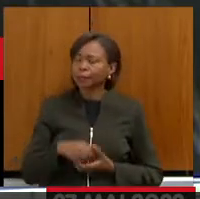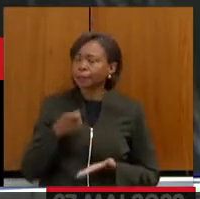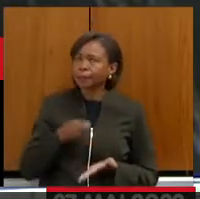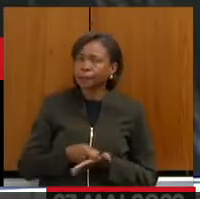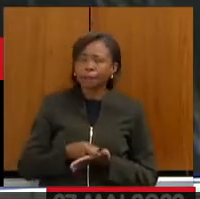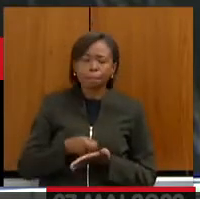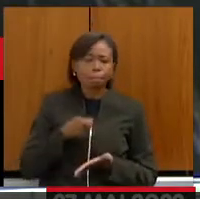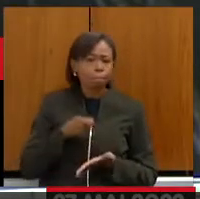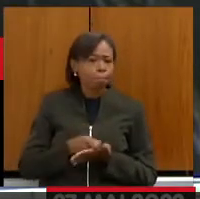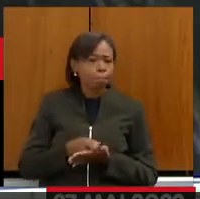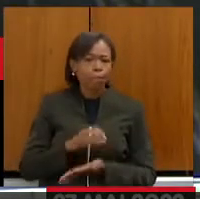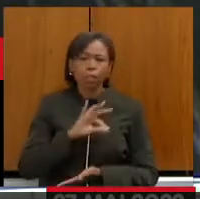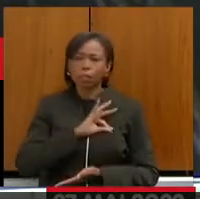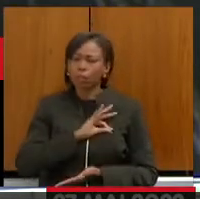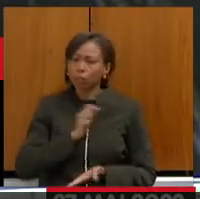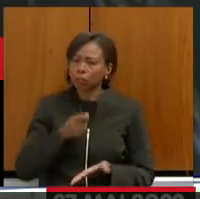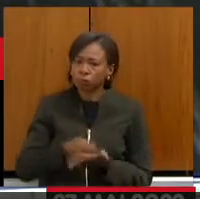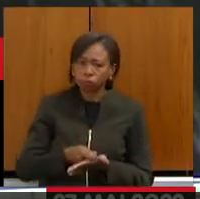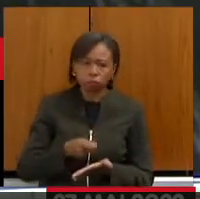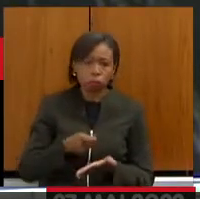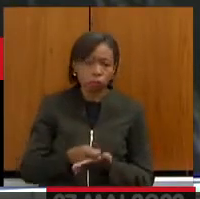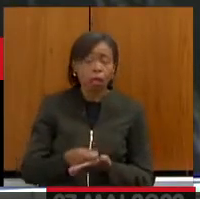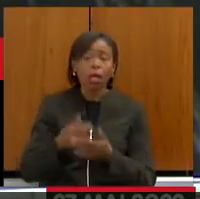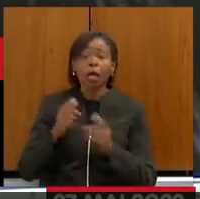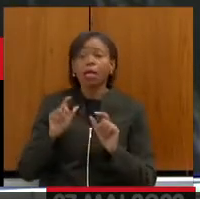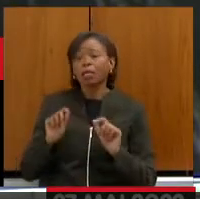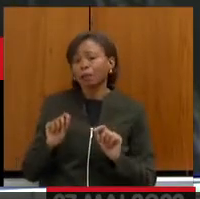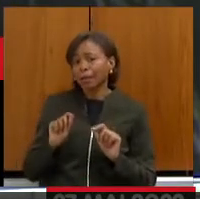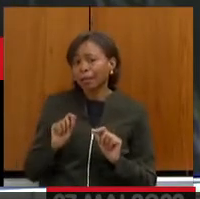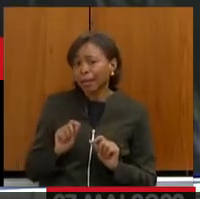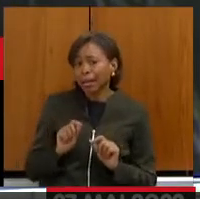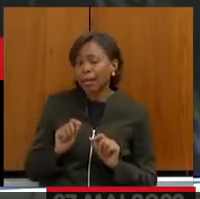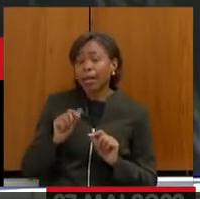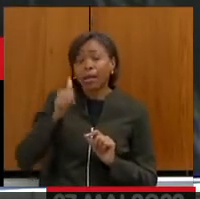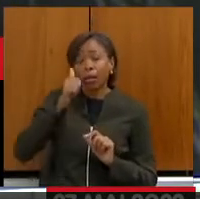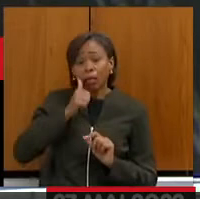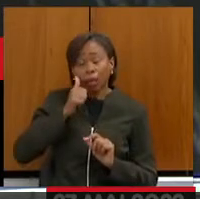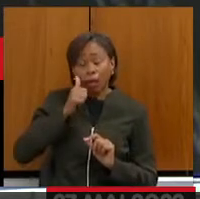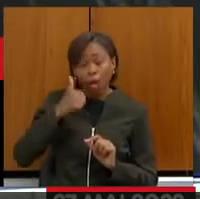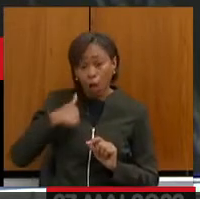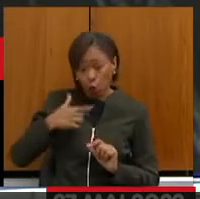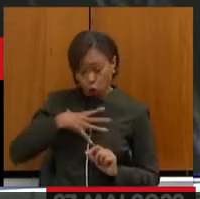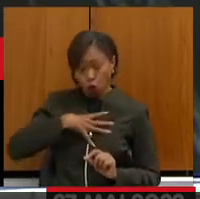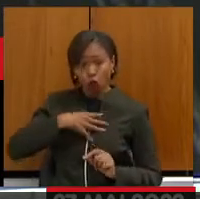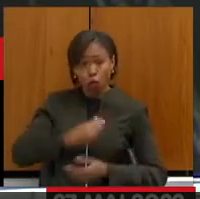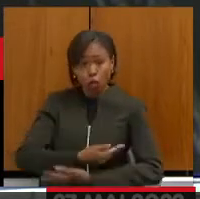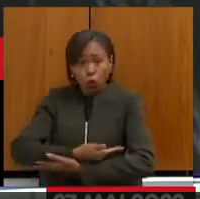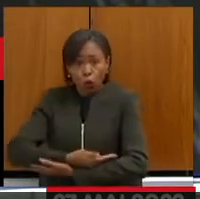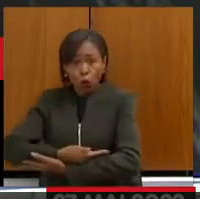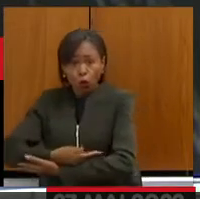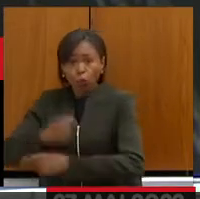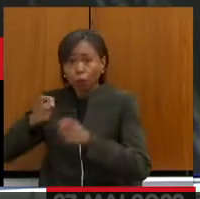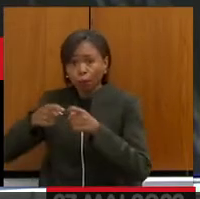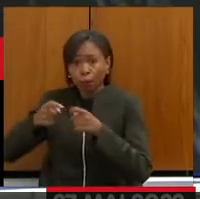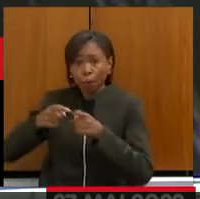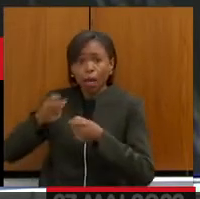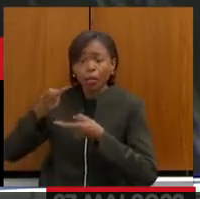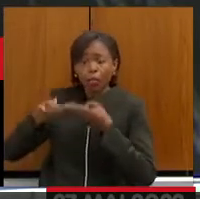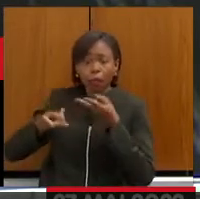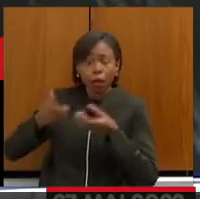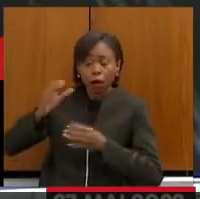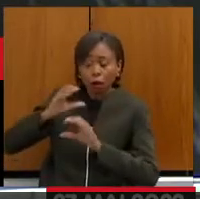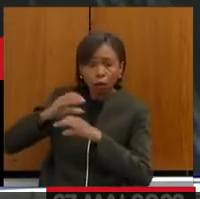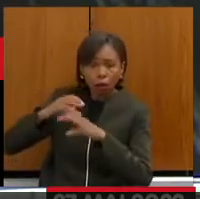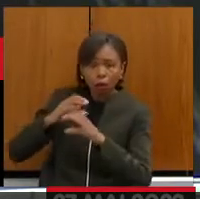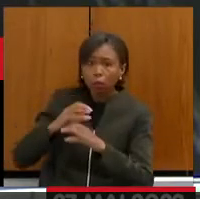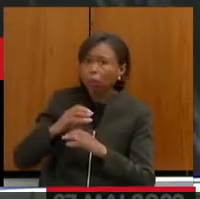pararam e as consultas com ele que eram de rotina era pecado mortal para mim para os outros